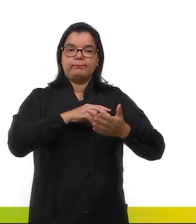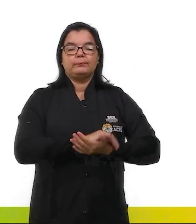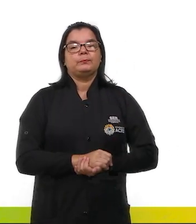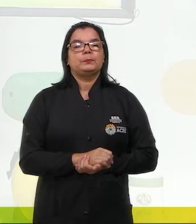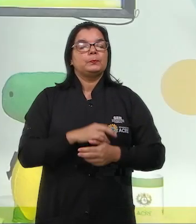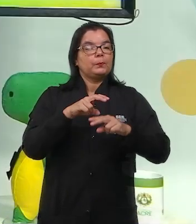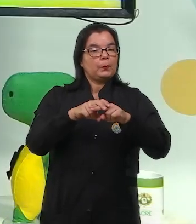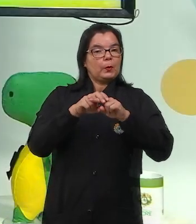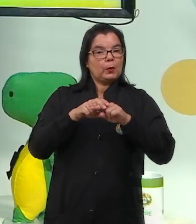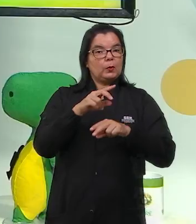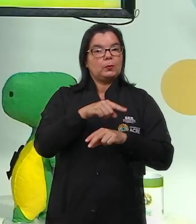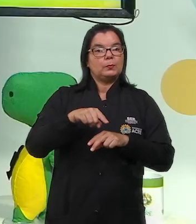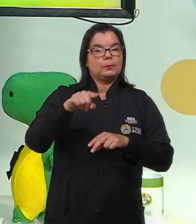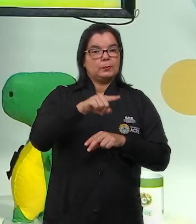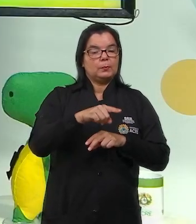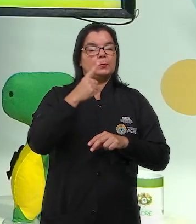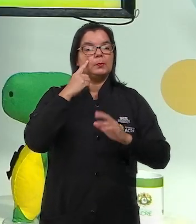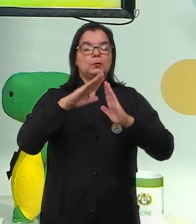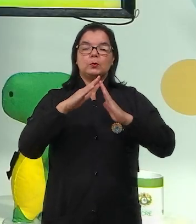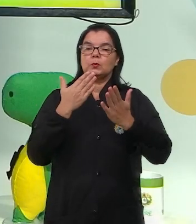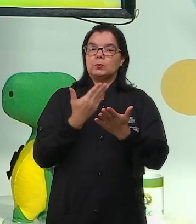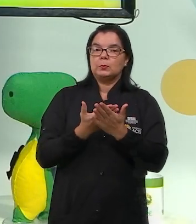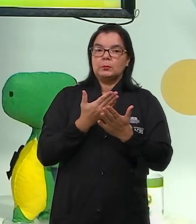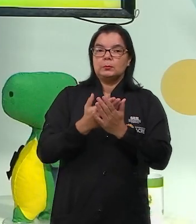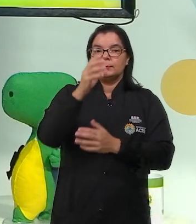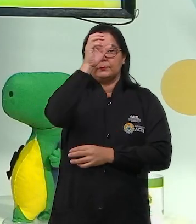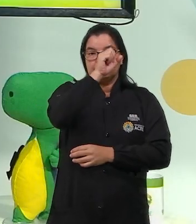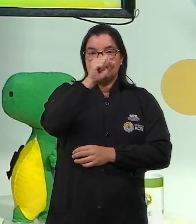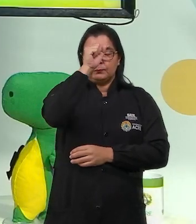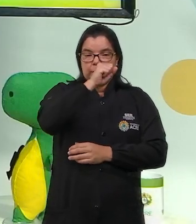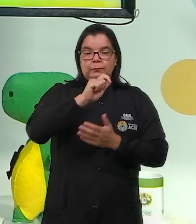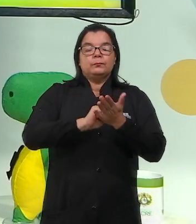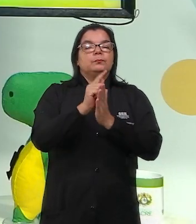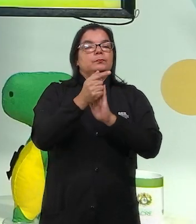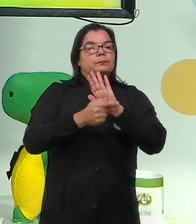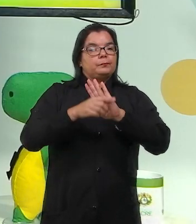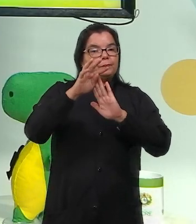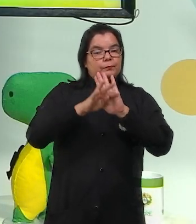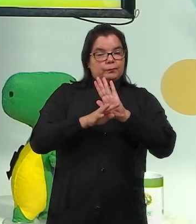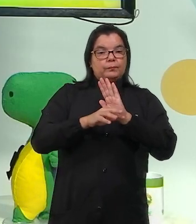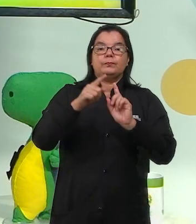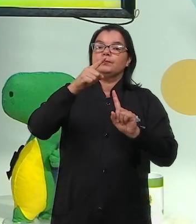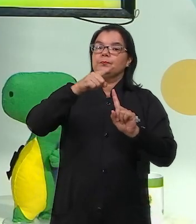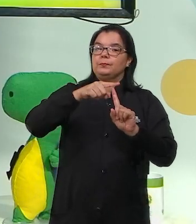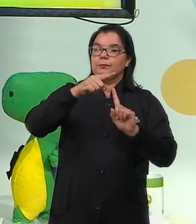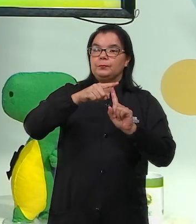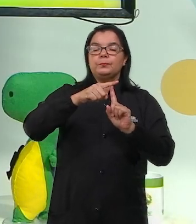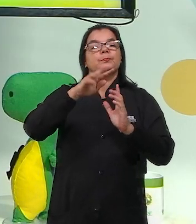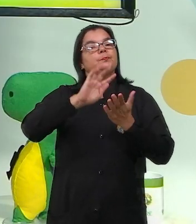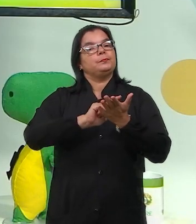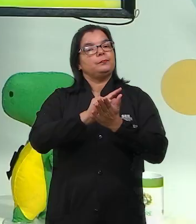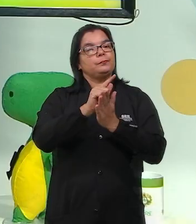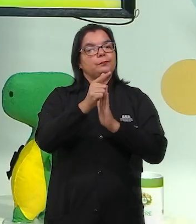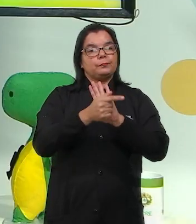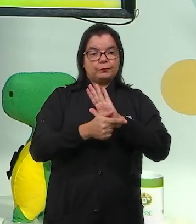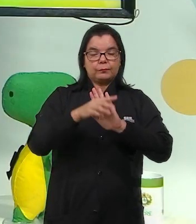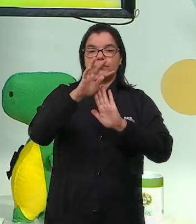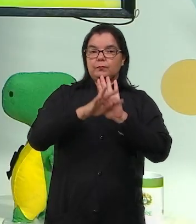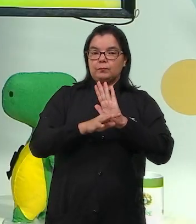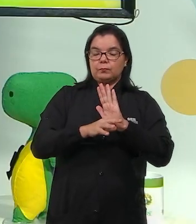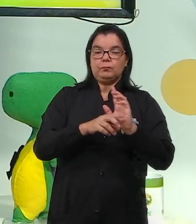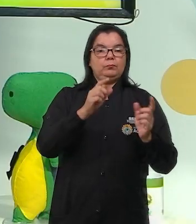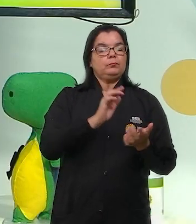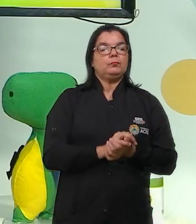por isso que quando vocês estão na escola, vocês aprendem os gêneros textuais e as tipologias textuais. Cada gênero e